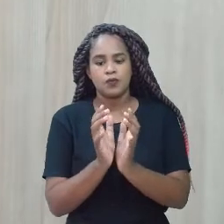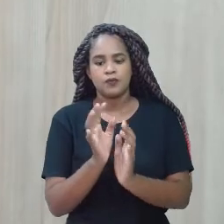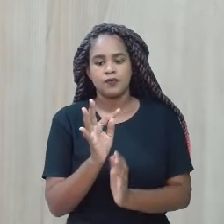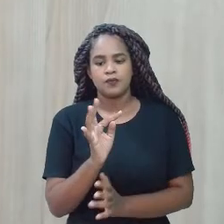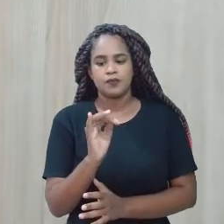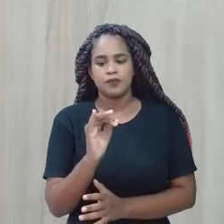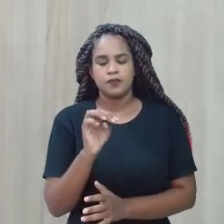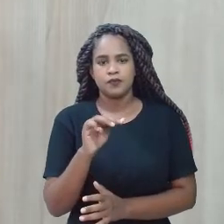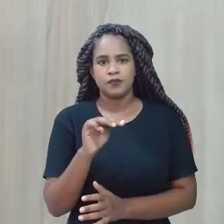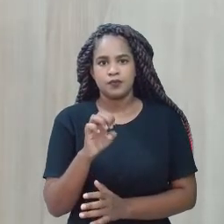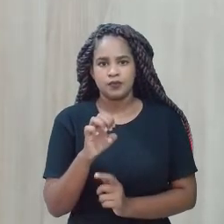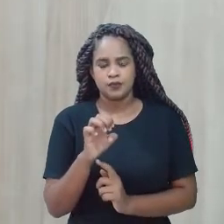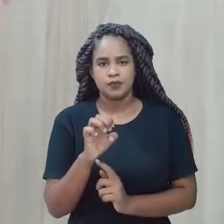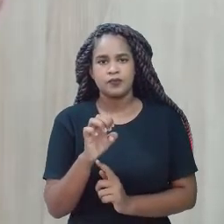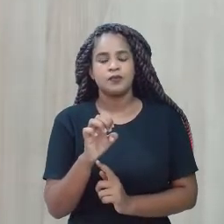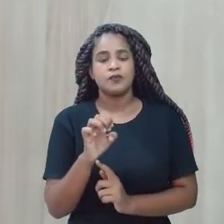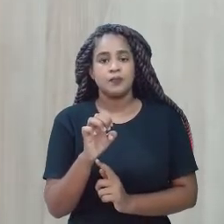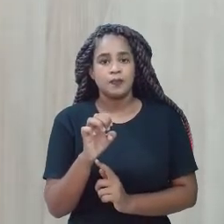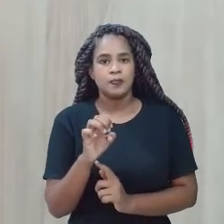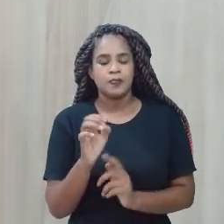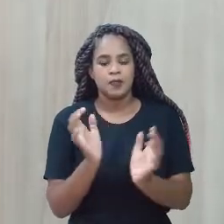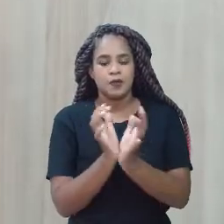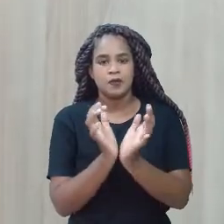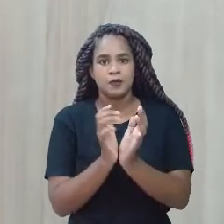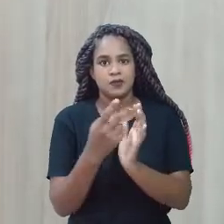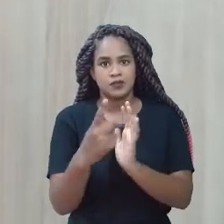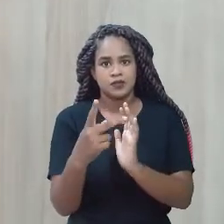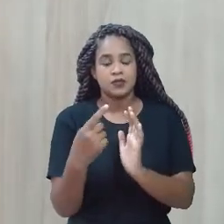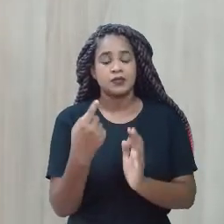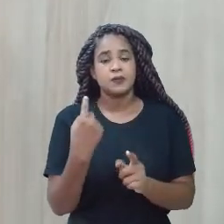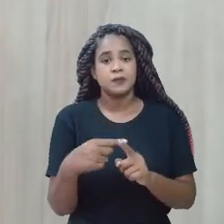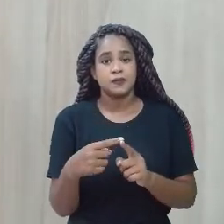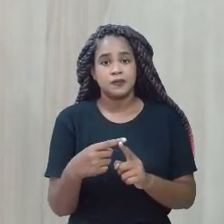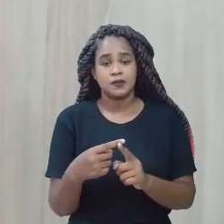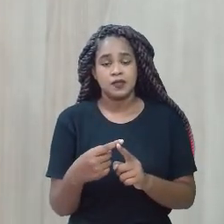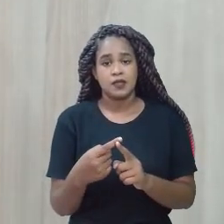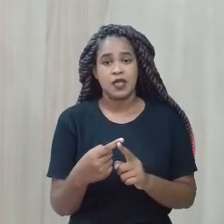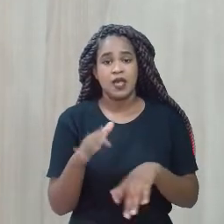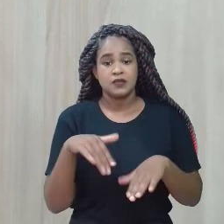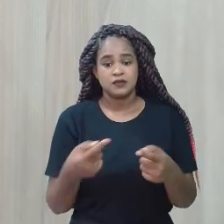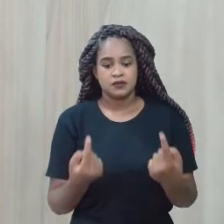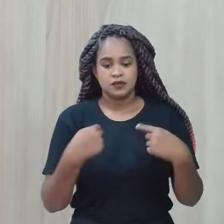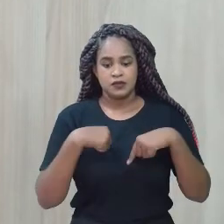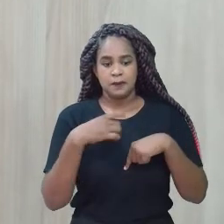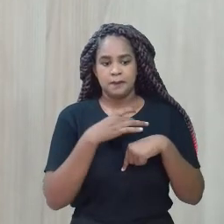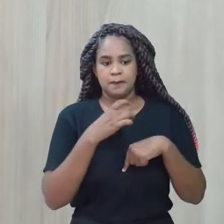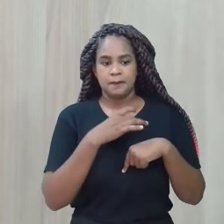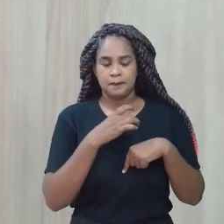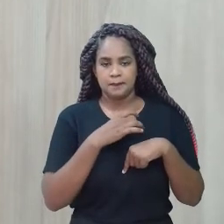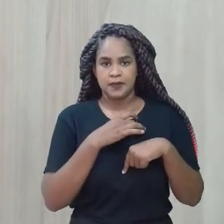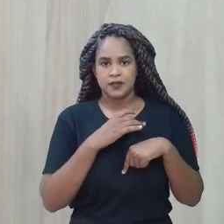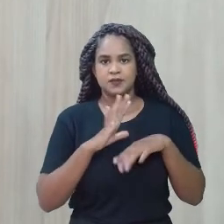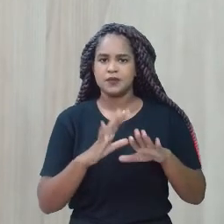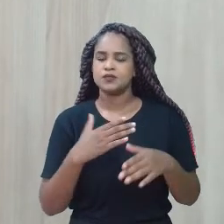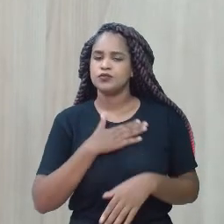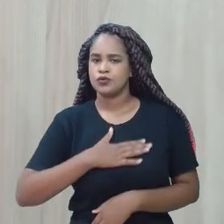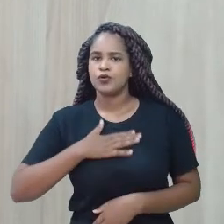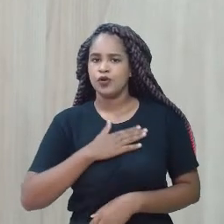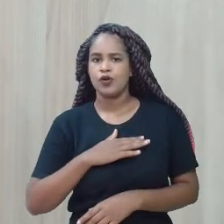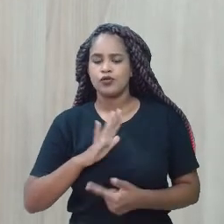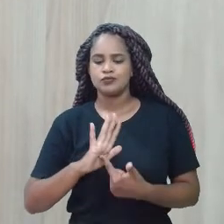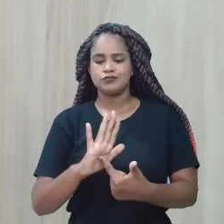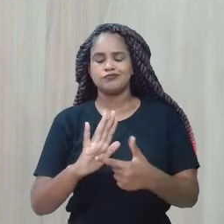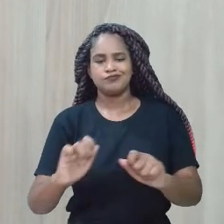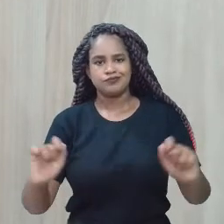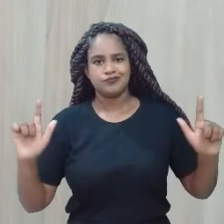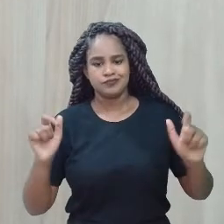o trabalho, né? Porque eu sou das que morre por dentro, porém gosto. Mas não me responderam. E temos também muitos colégios,